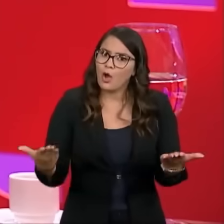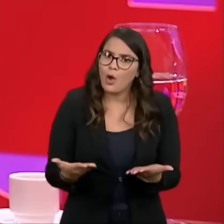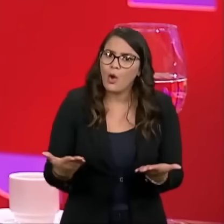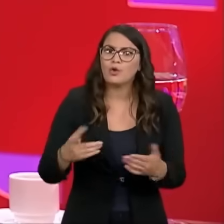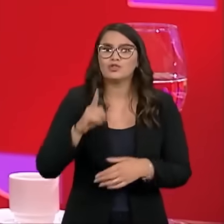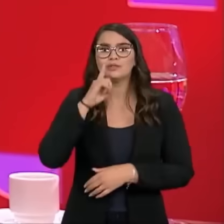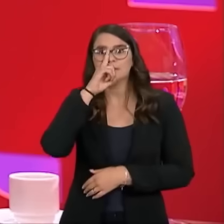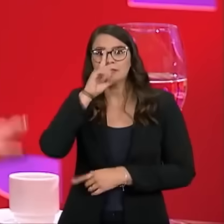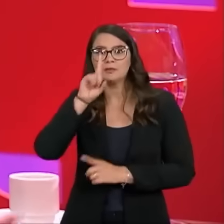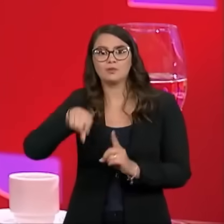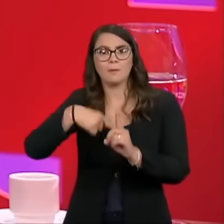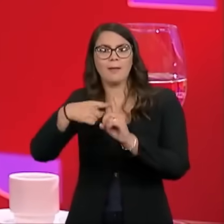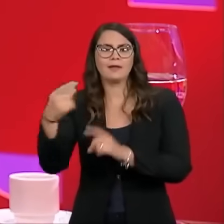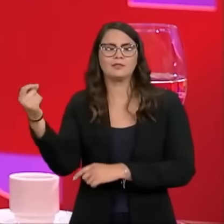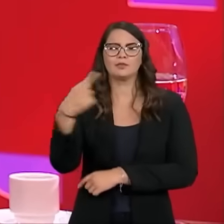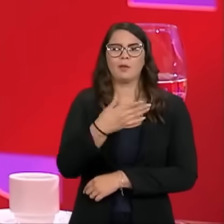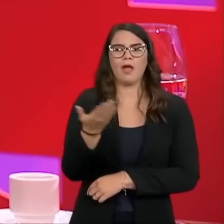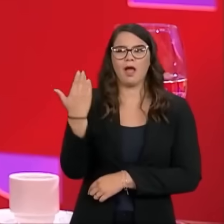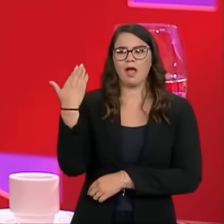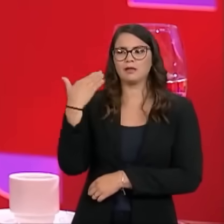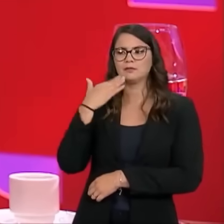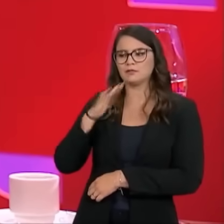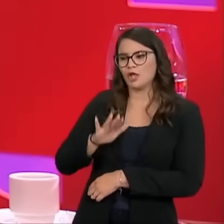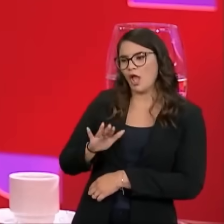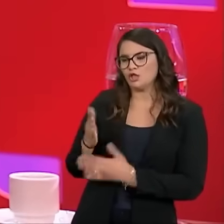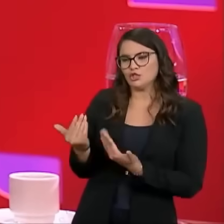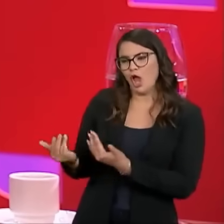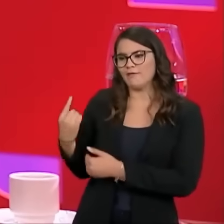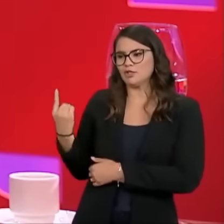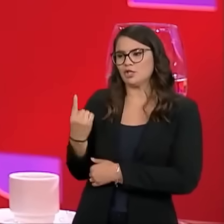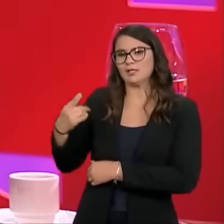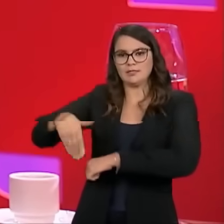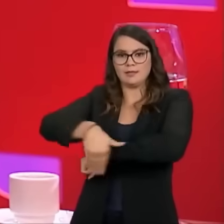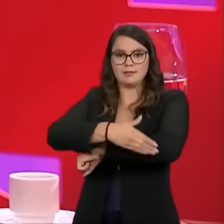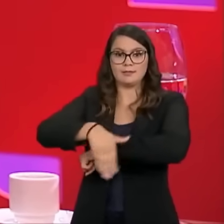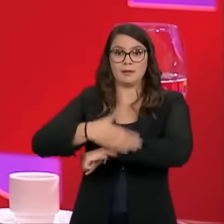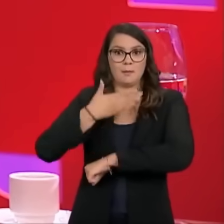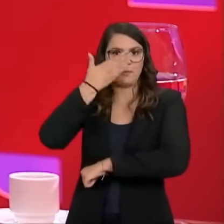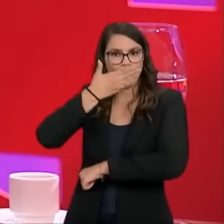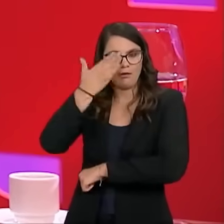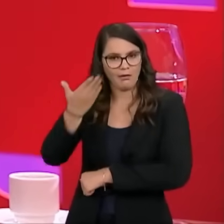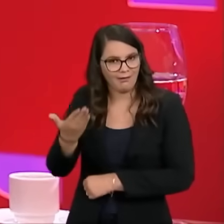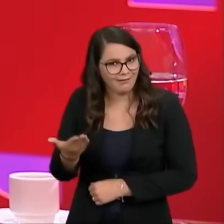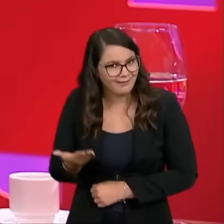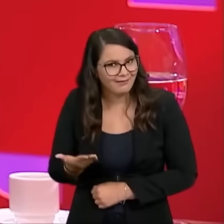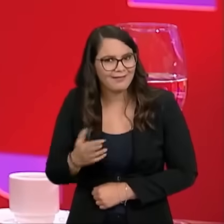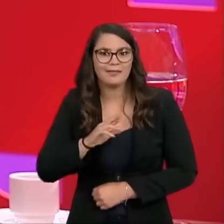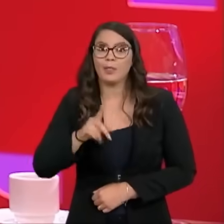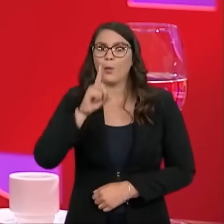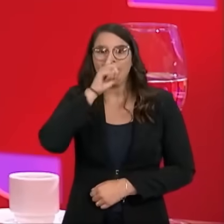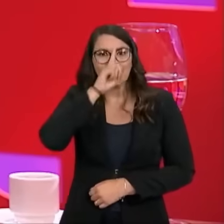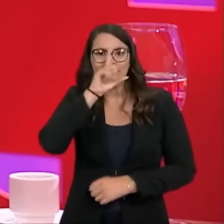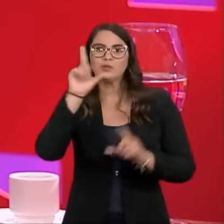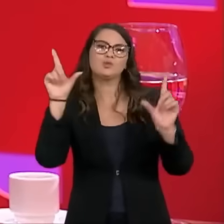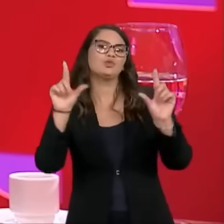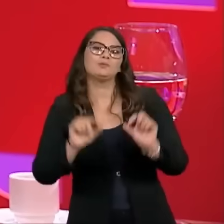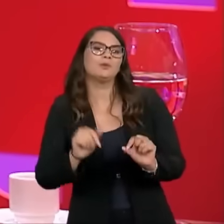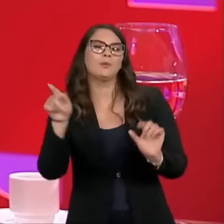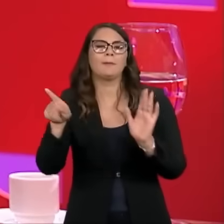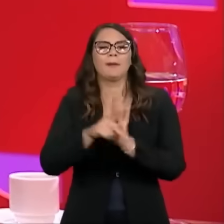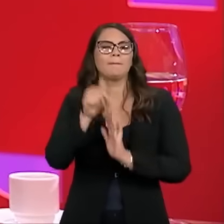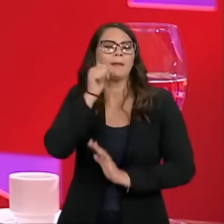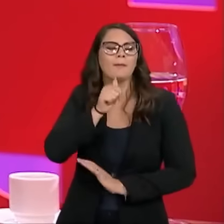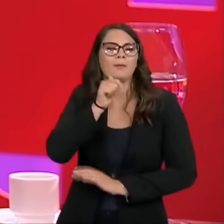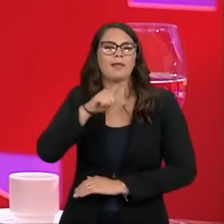corra mais risco do que quando era uma adolescente perdida numa esquina de prostituição e isso não é para minimizar os riscos que essas meninas